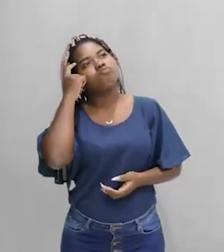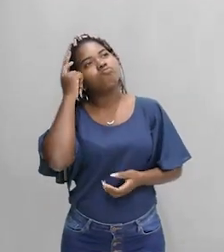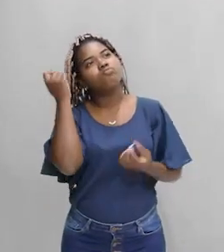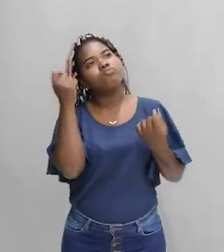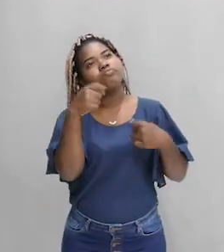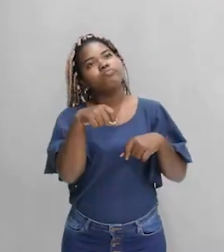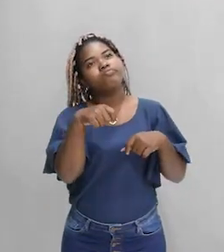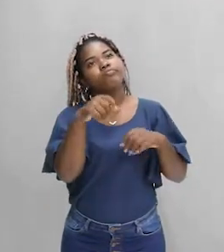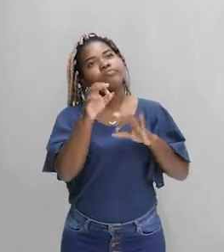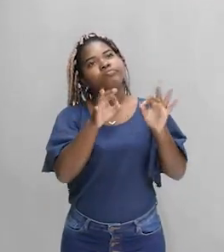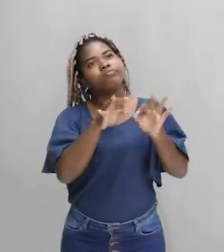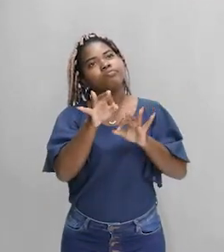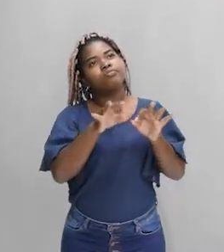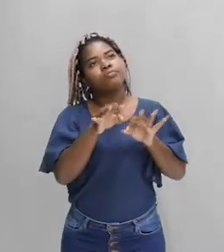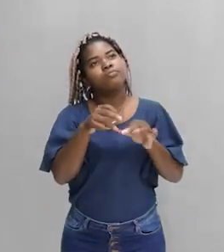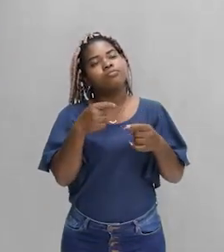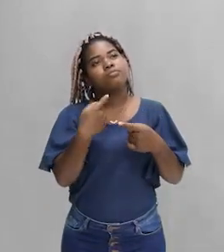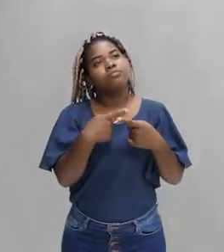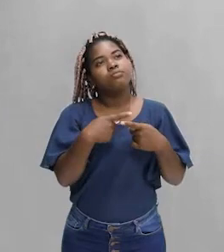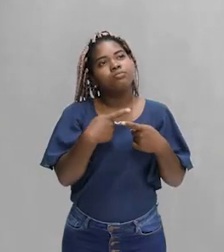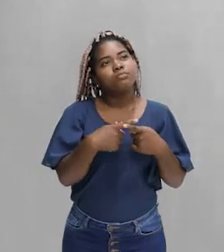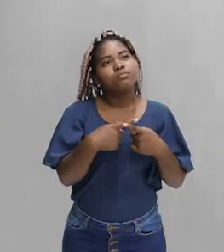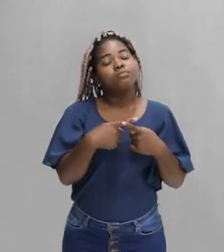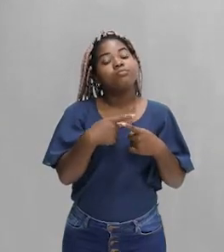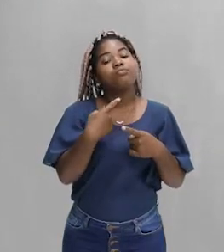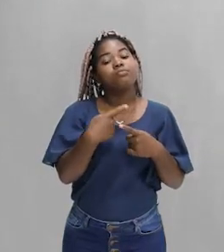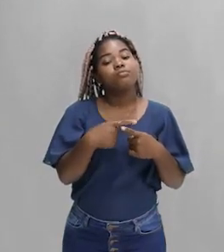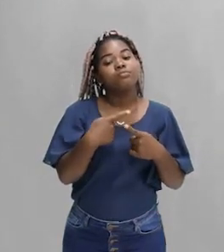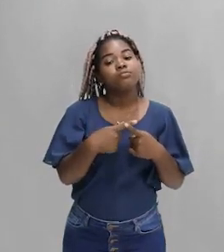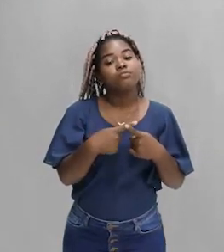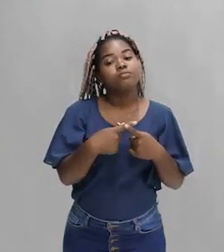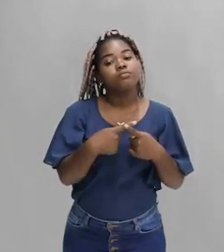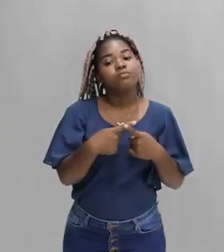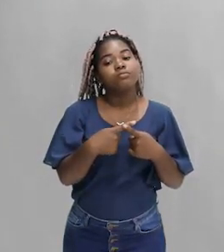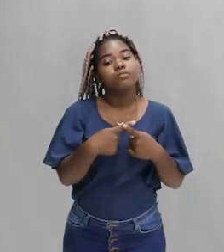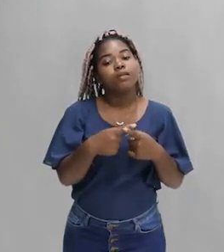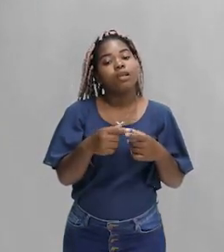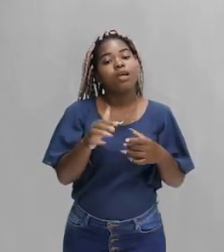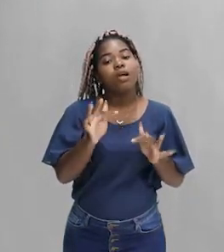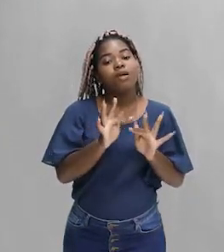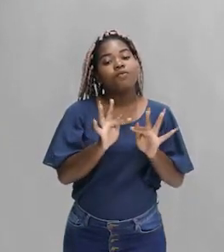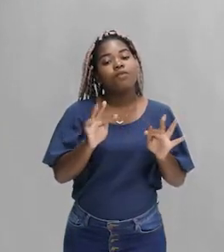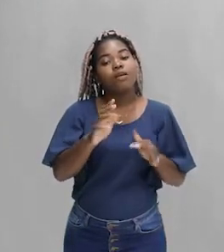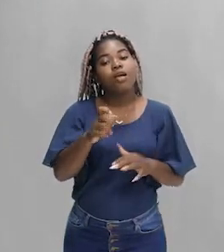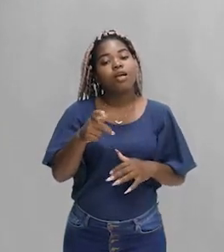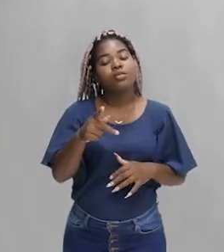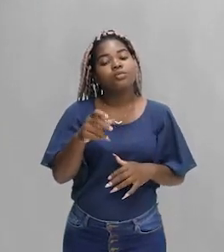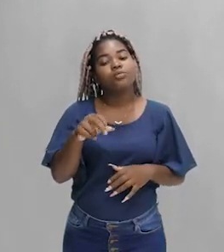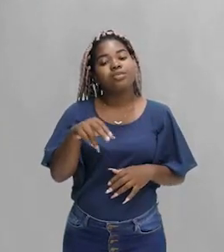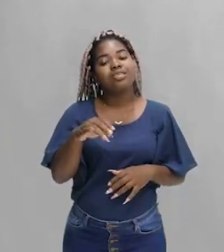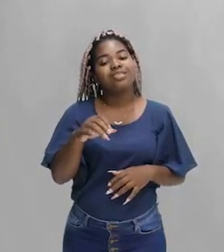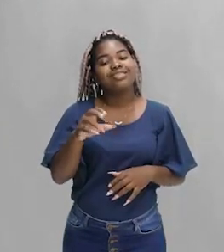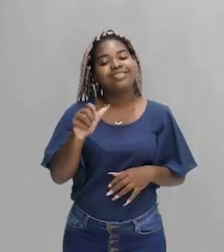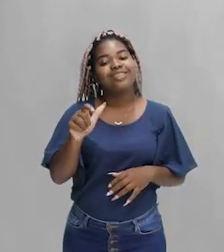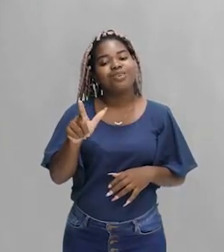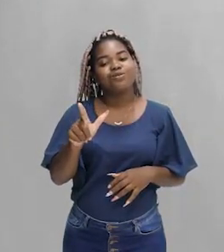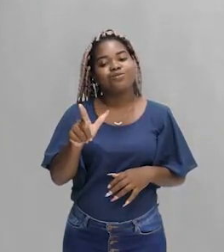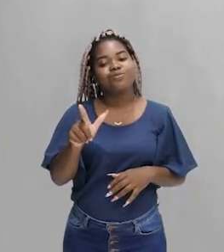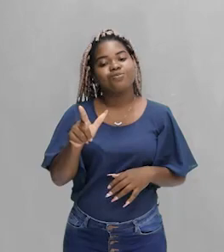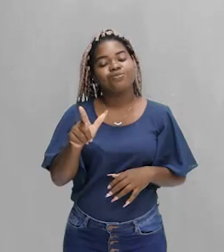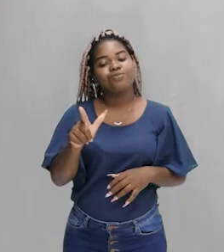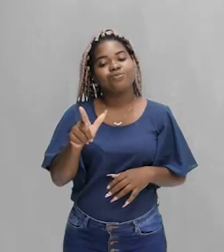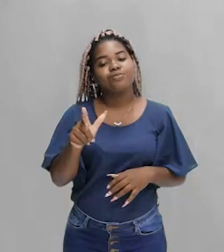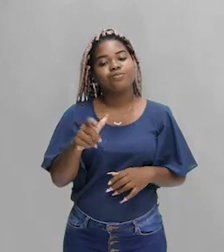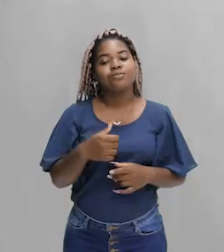possível fazer. Por quê? Nós estamos trabalhando com quem? Com a função exponencial. A escrita está de